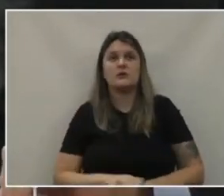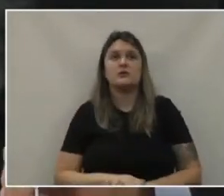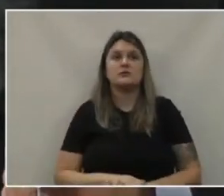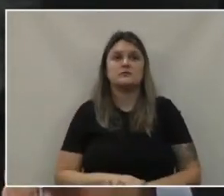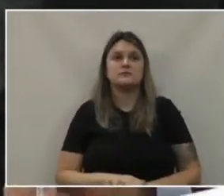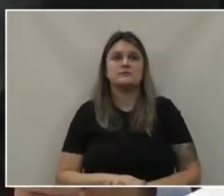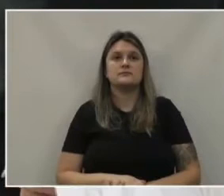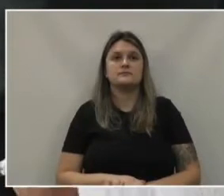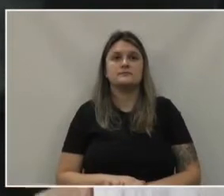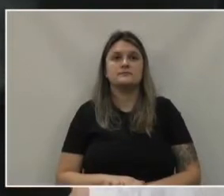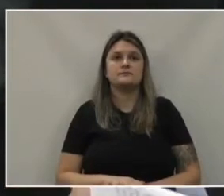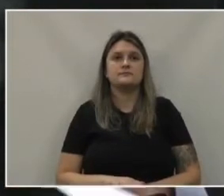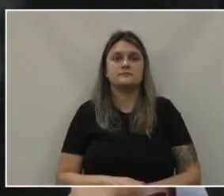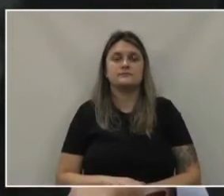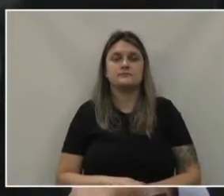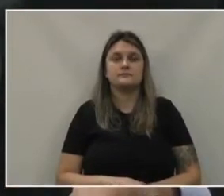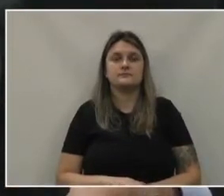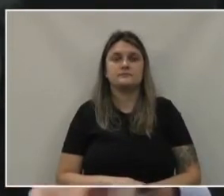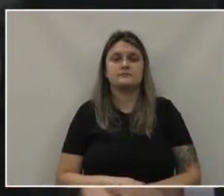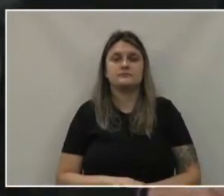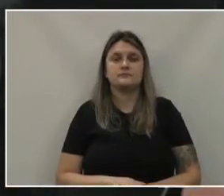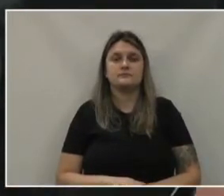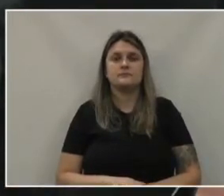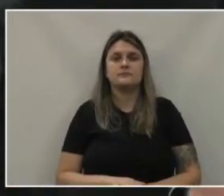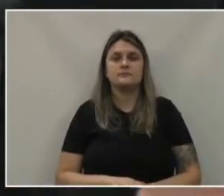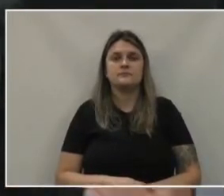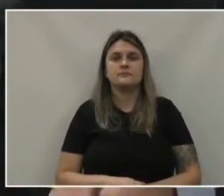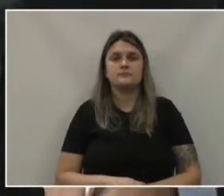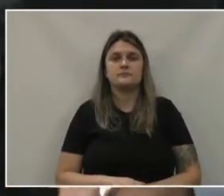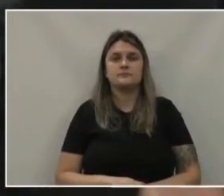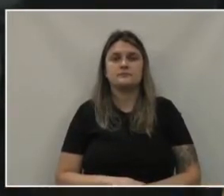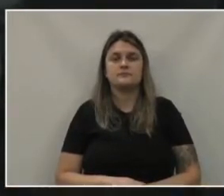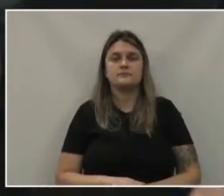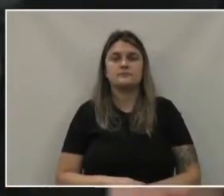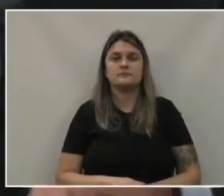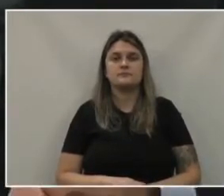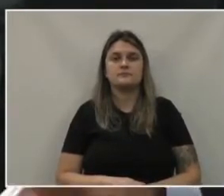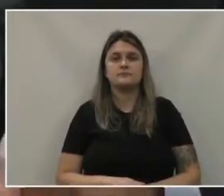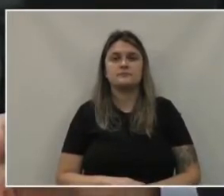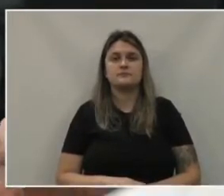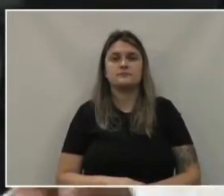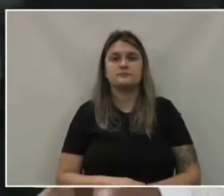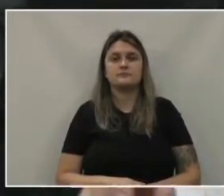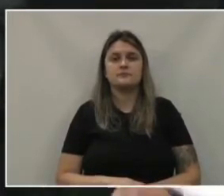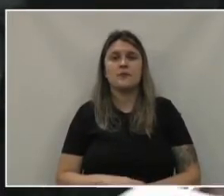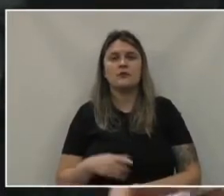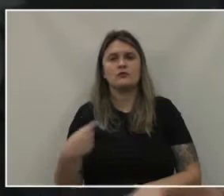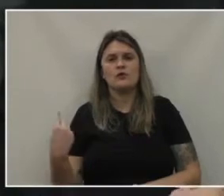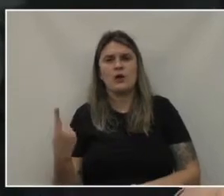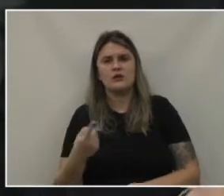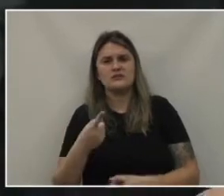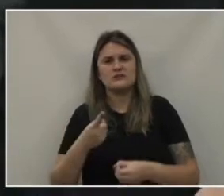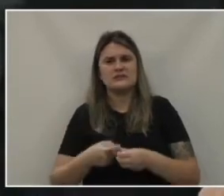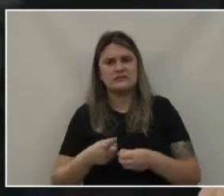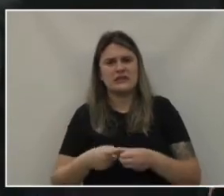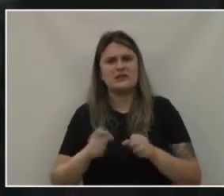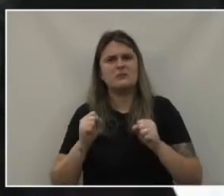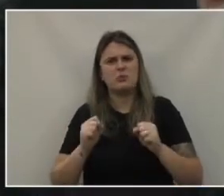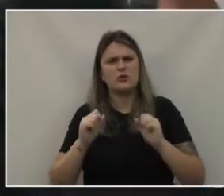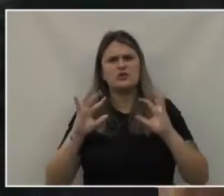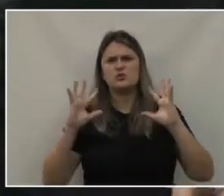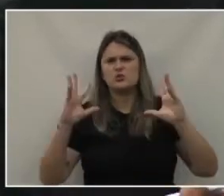vai suprir as demandas de toda a cidade. Porque, na verdade, a nossa cidade já poderia ser